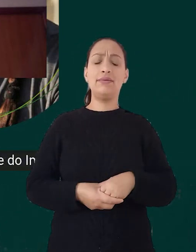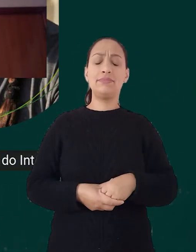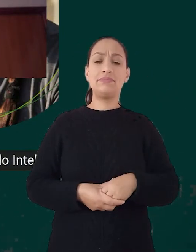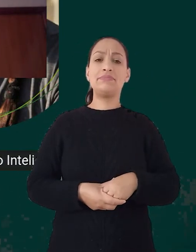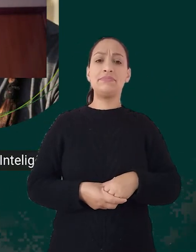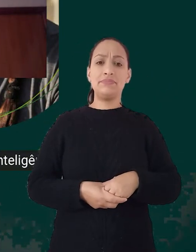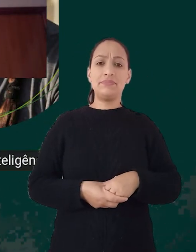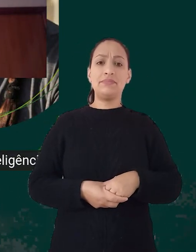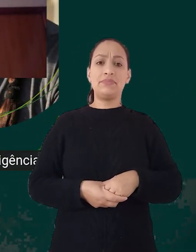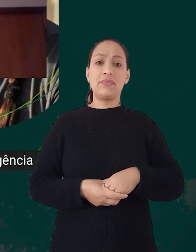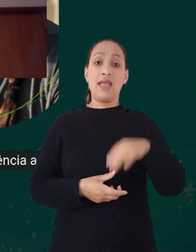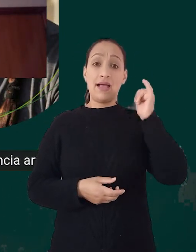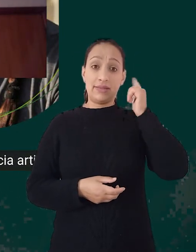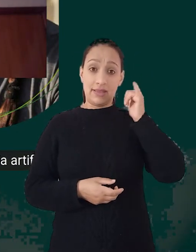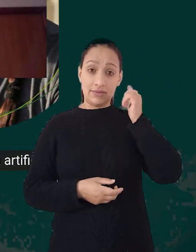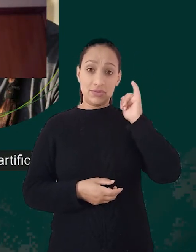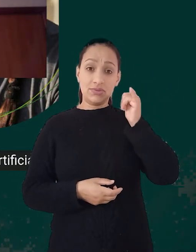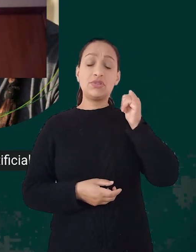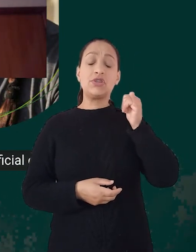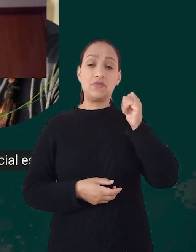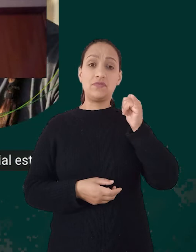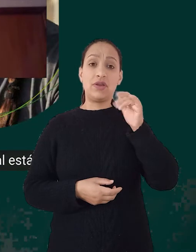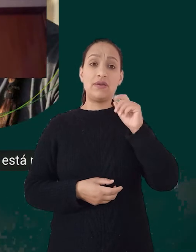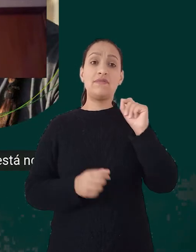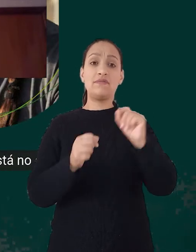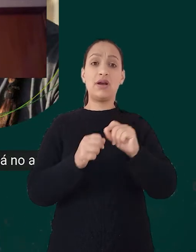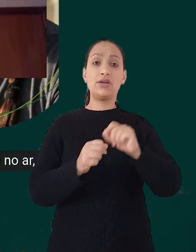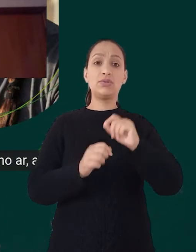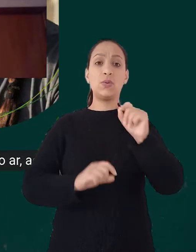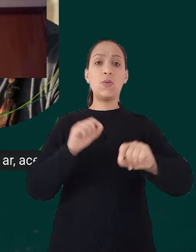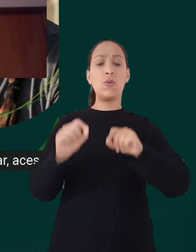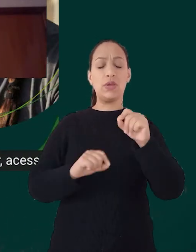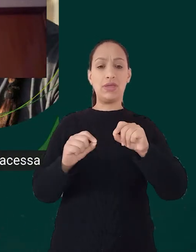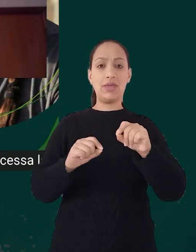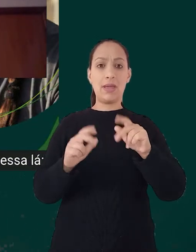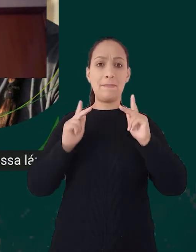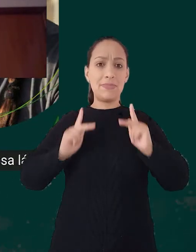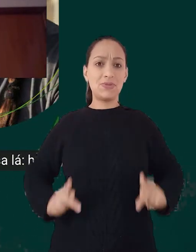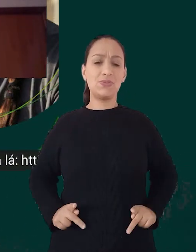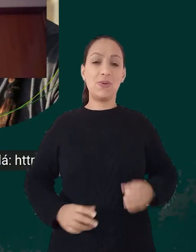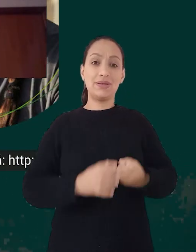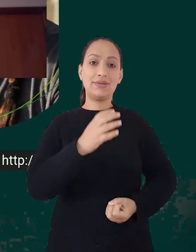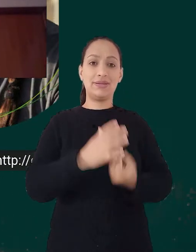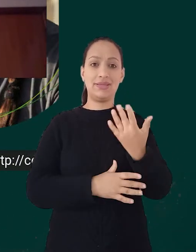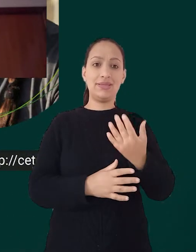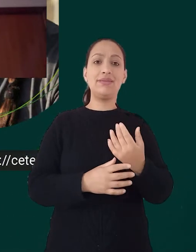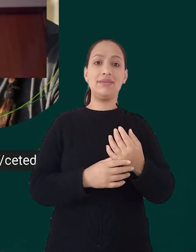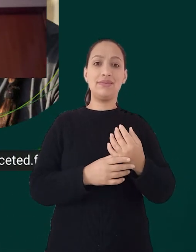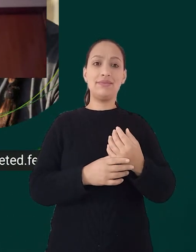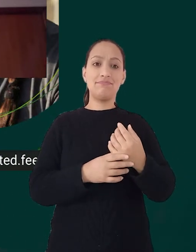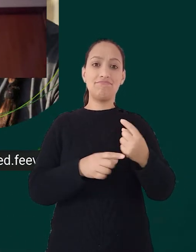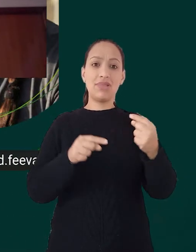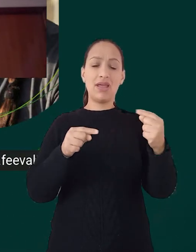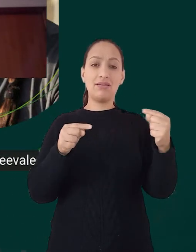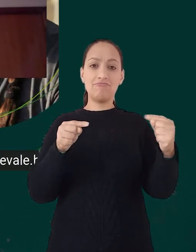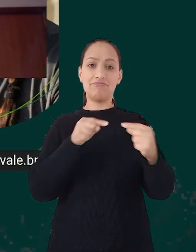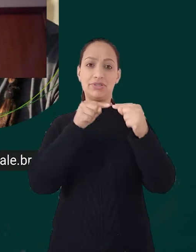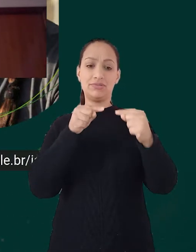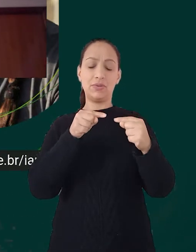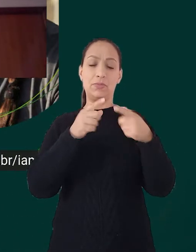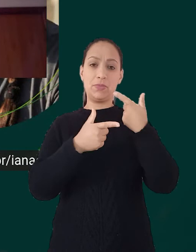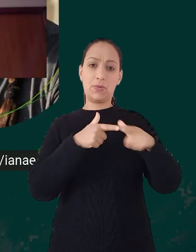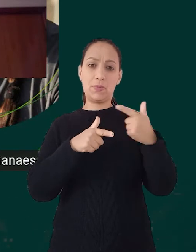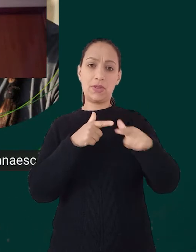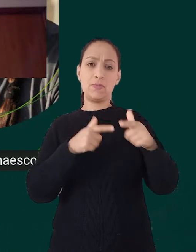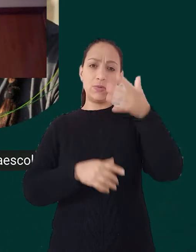e essa história é a narrativa que faz com que o jogador crie a identificação com aquele problema, que consiga